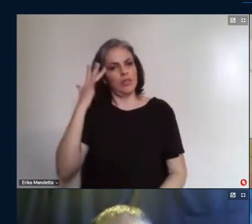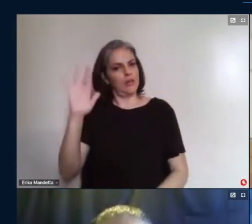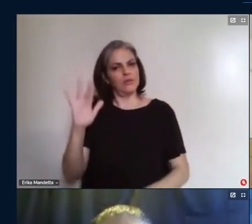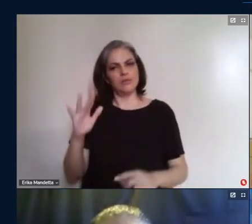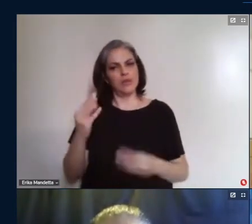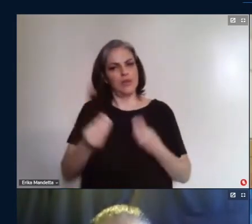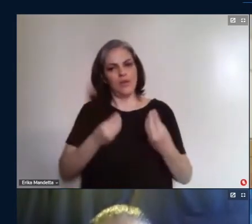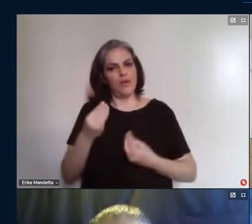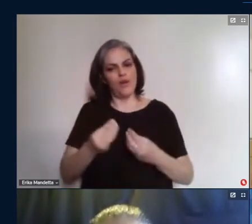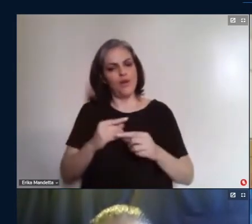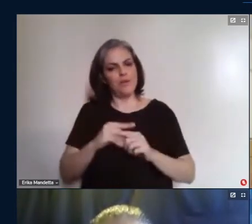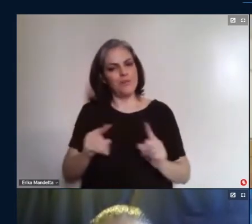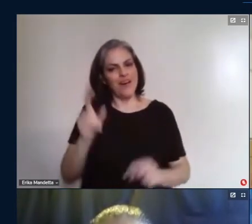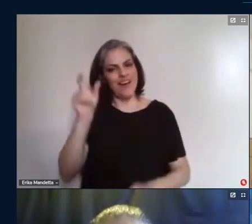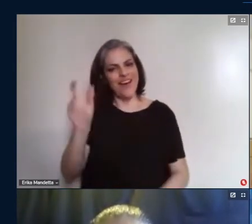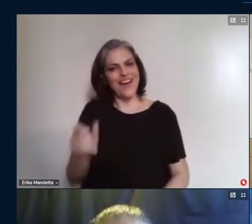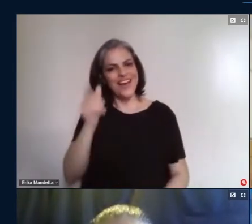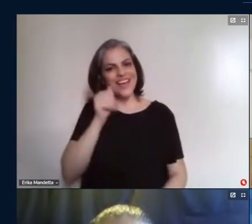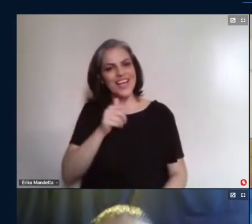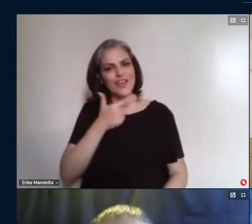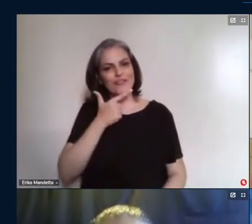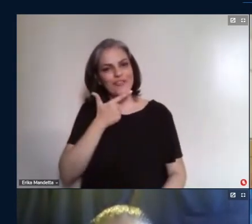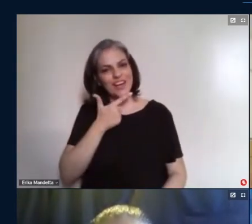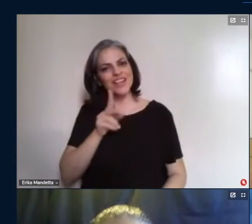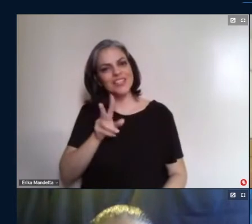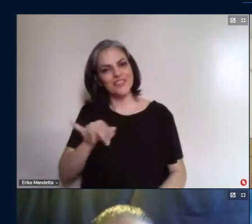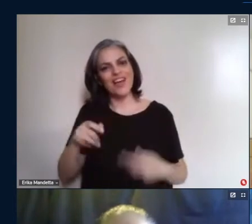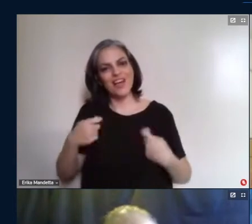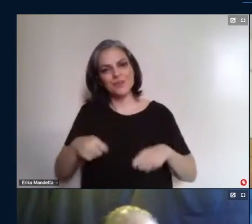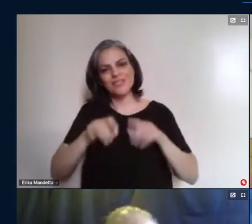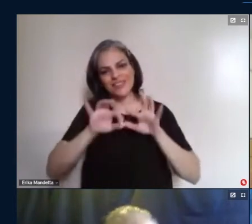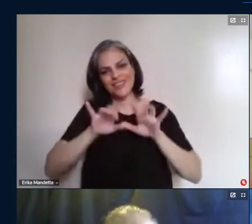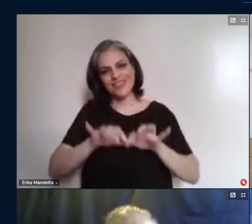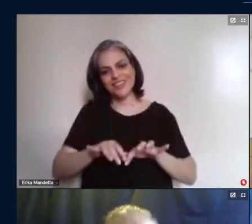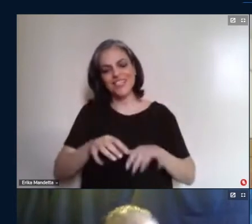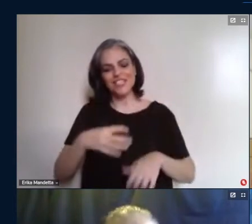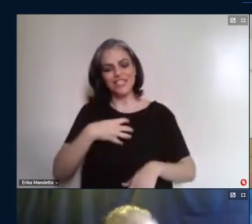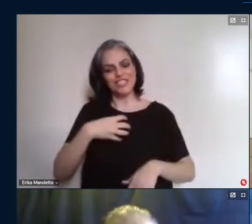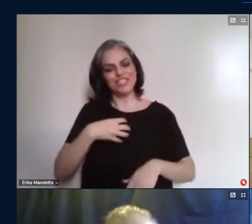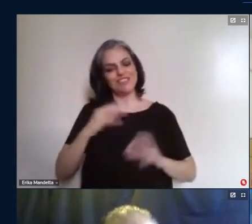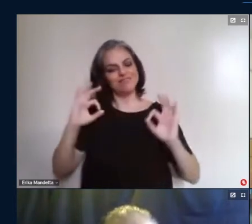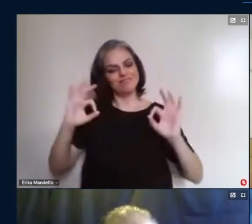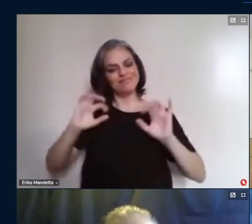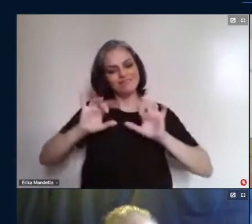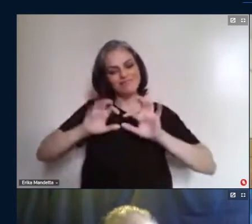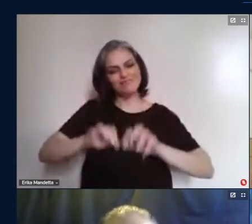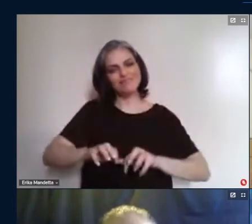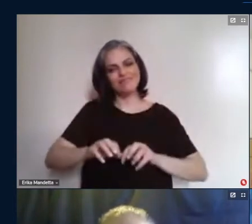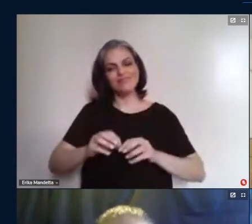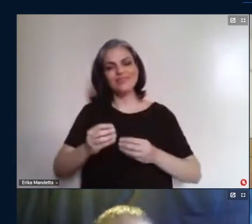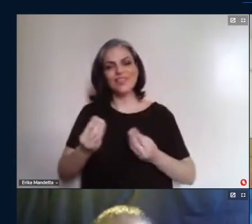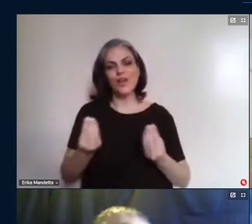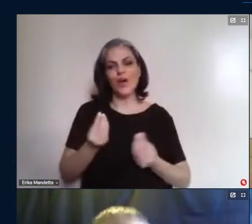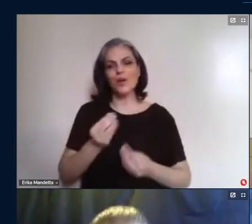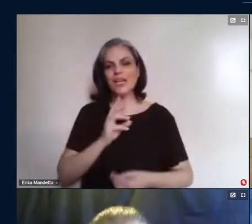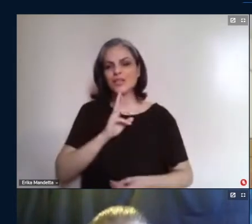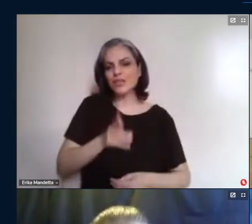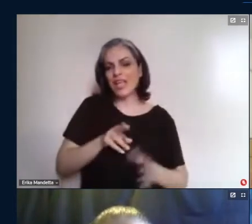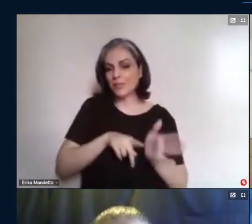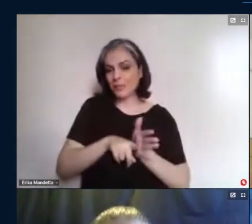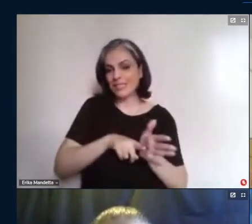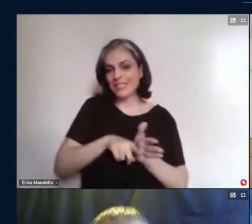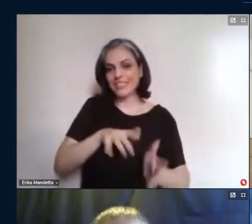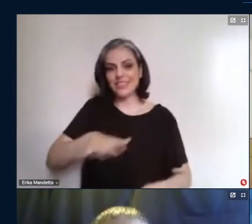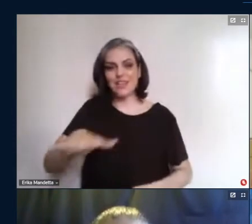da forma mais elegante possível, trazer os resultados da pesquisa no ambiente do Congresso e isso é